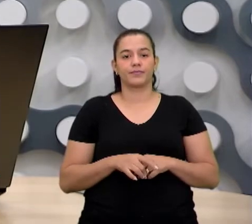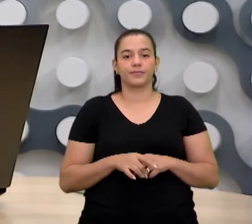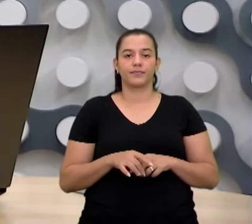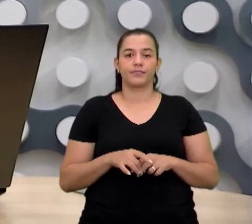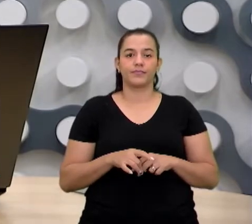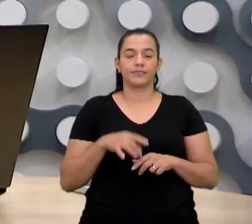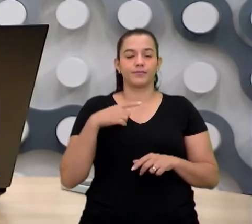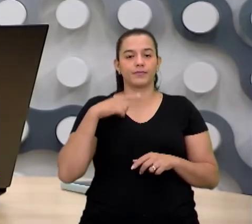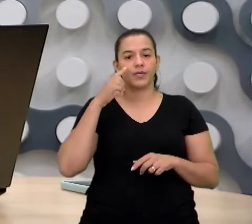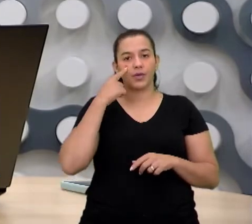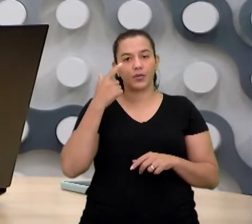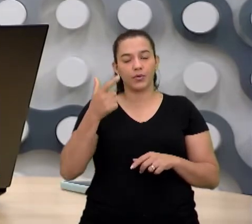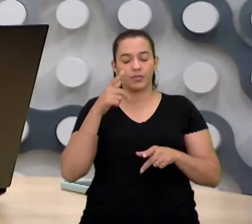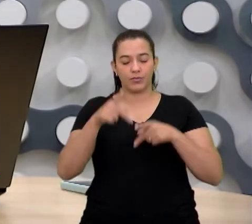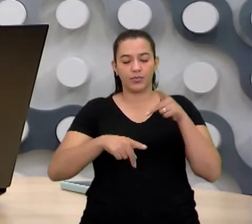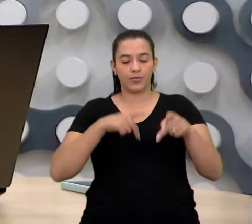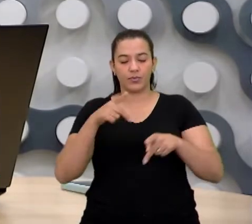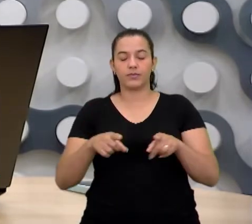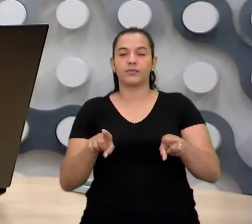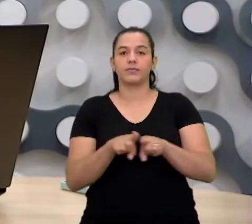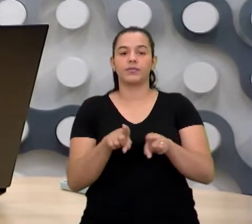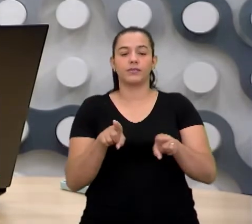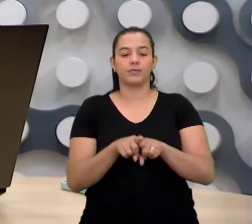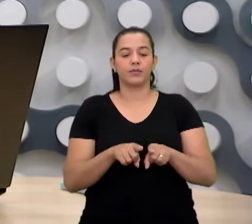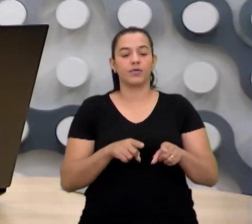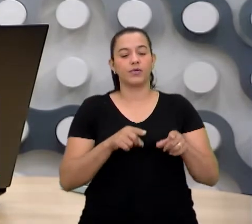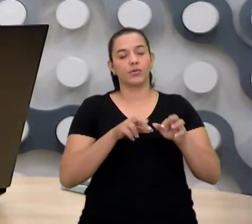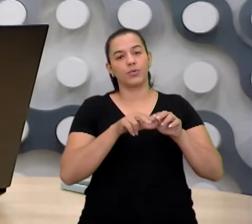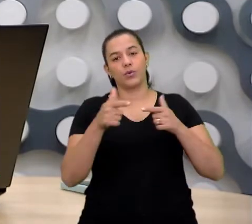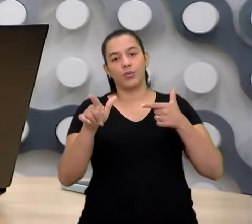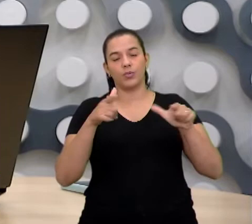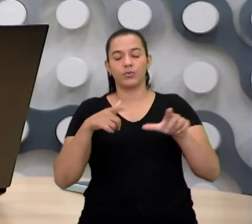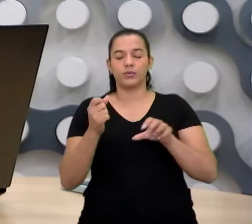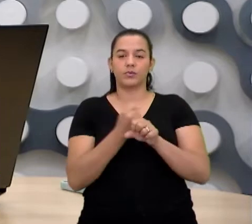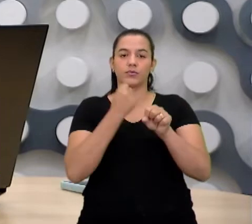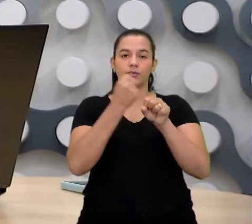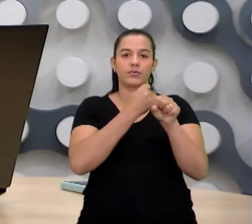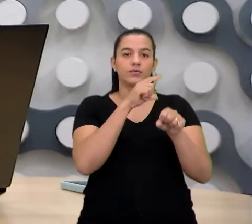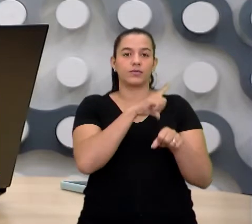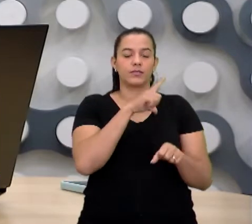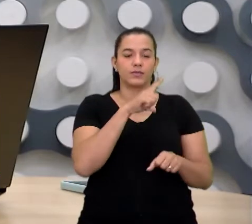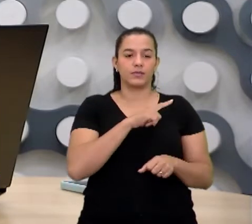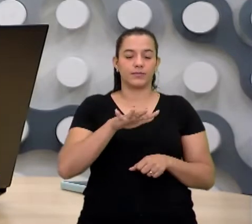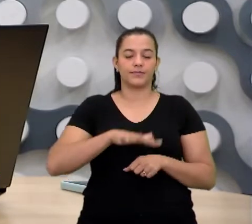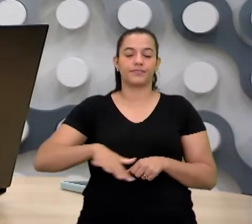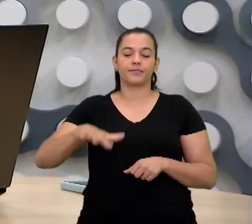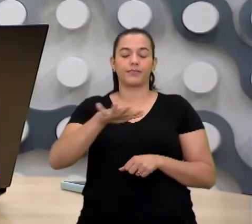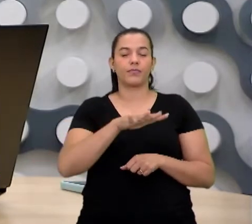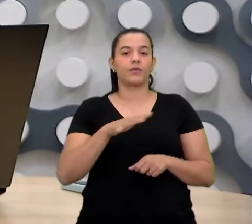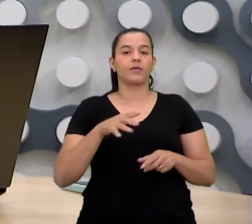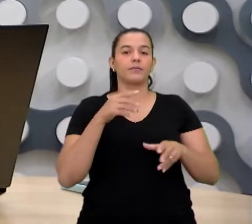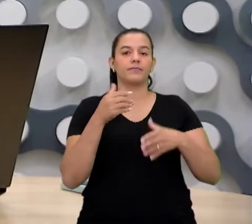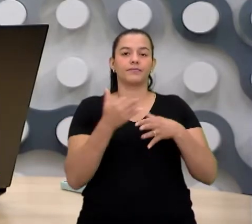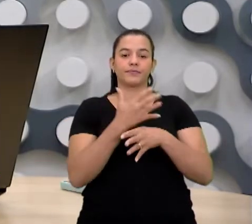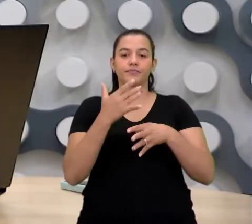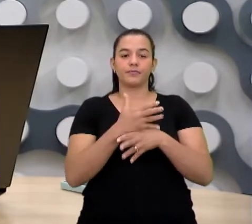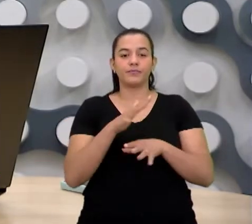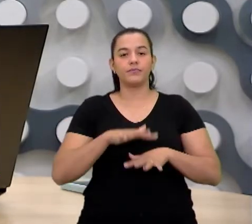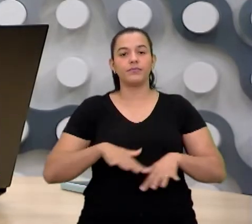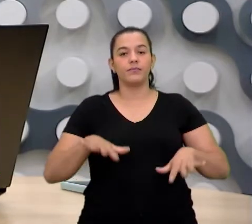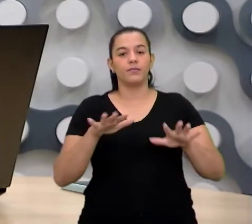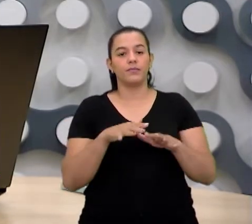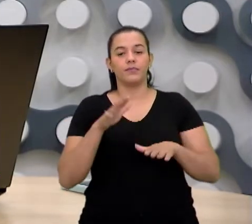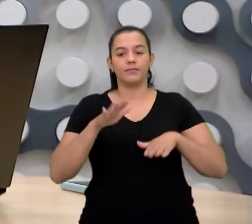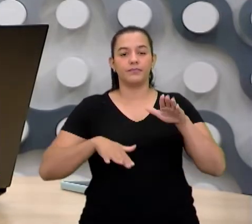só a população, como construções, né, que se tem nessa cidade, né? E a gente sabe que muitas vezes, quando